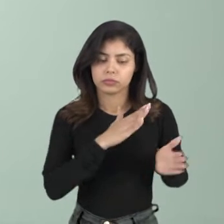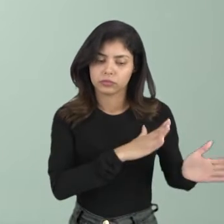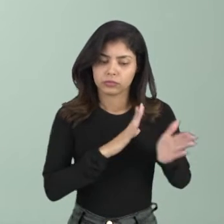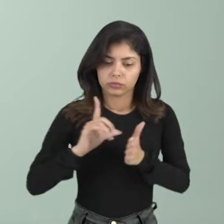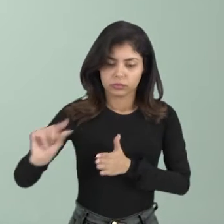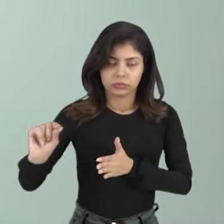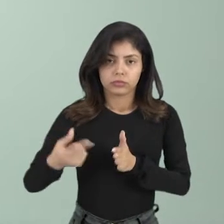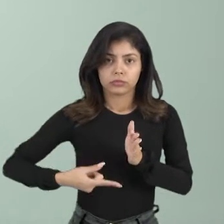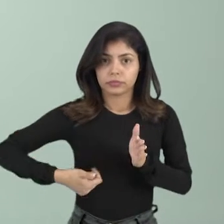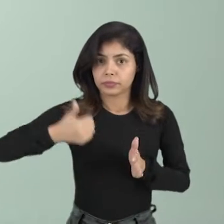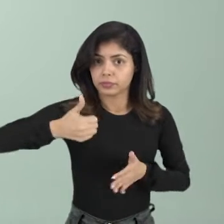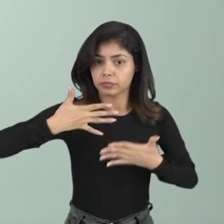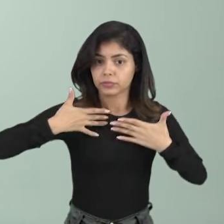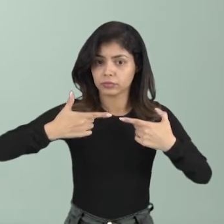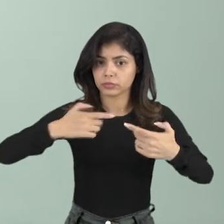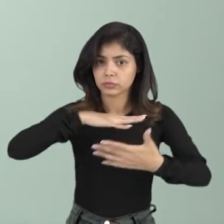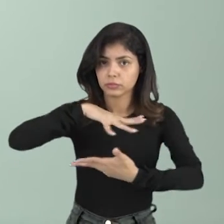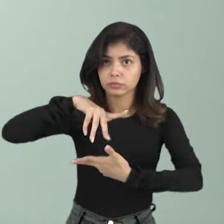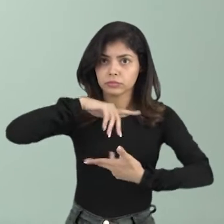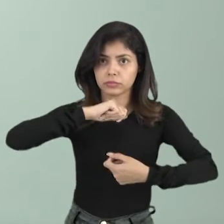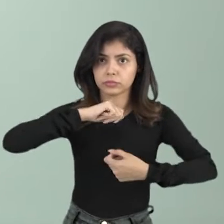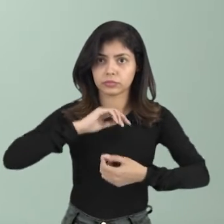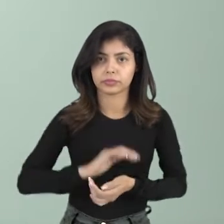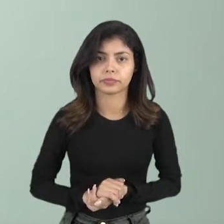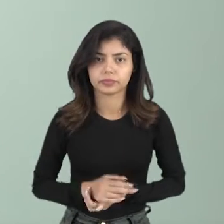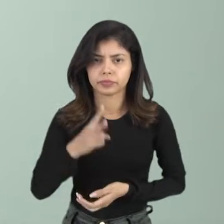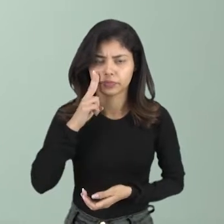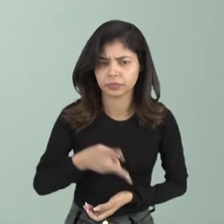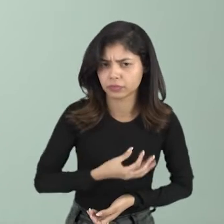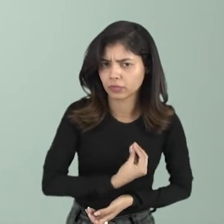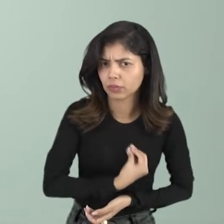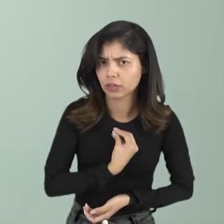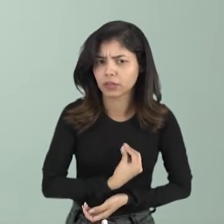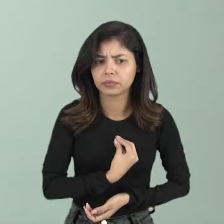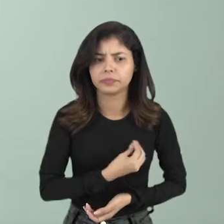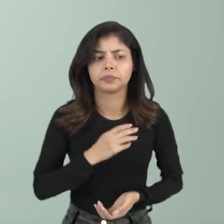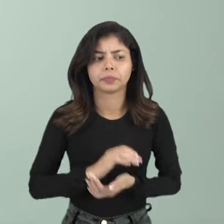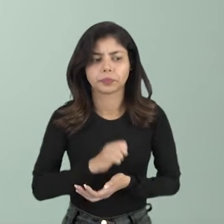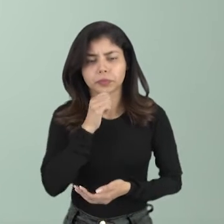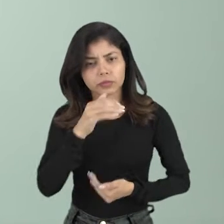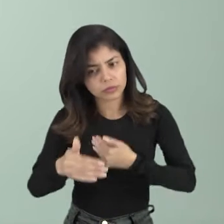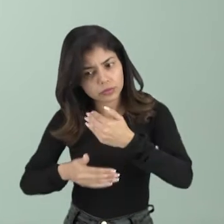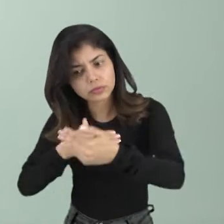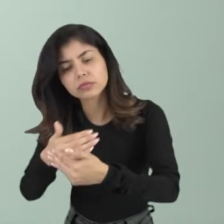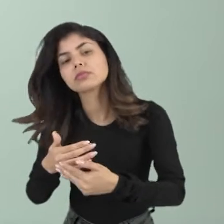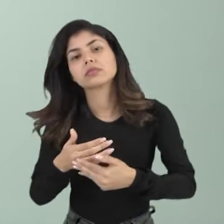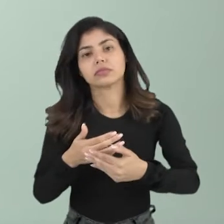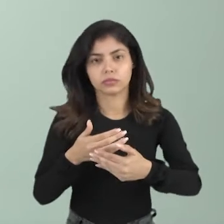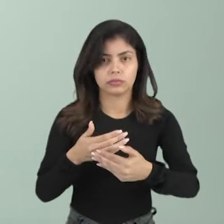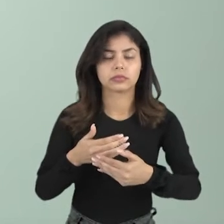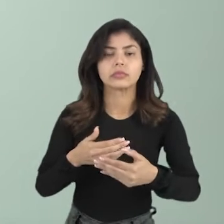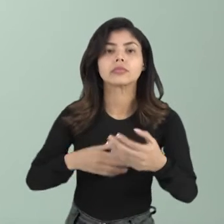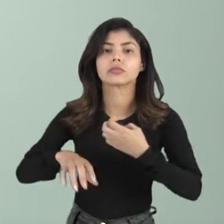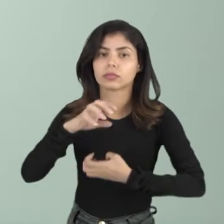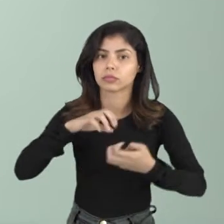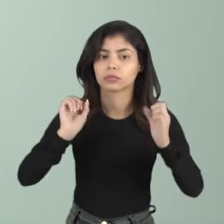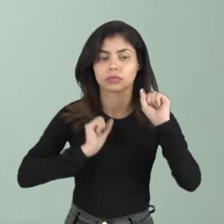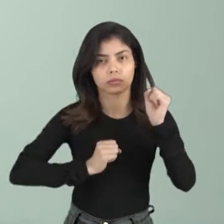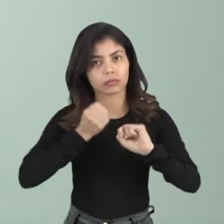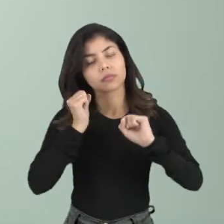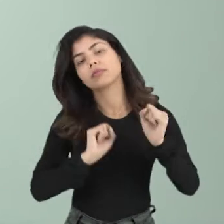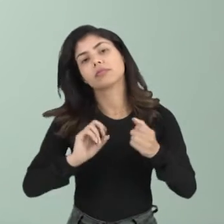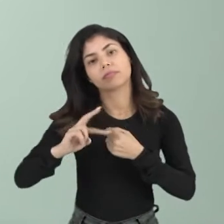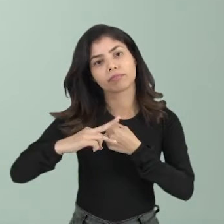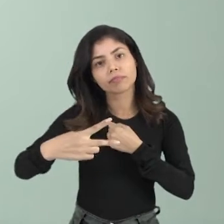saindo da Primeira Guerra Mundial, nós estamos vivenciando ainda aí os avanços da Revolução Industrial e,